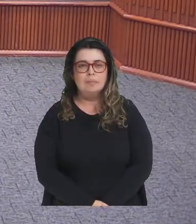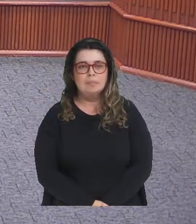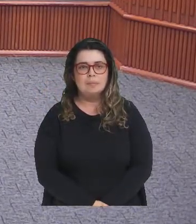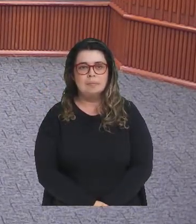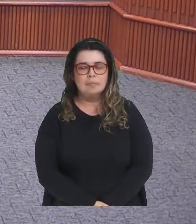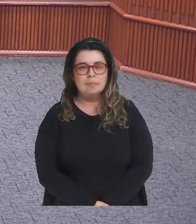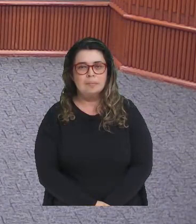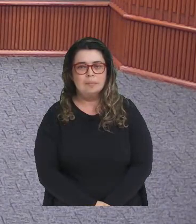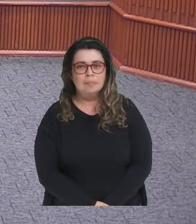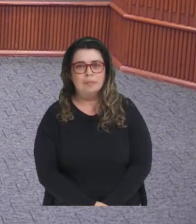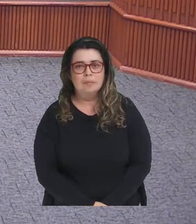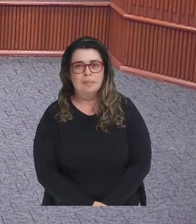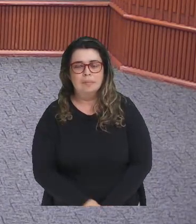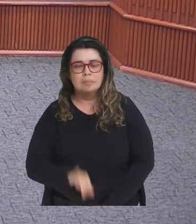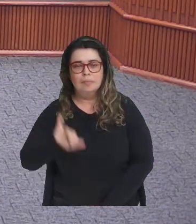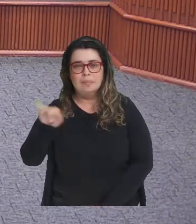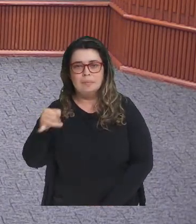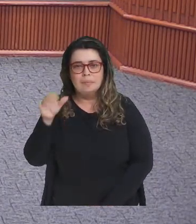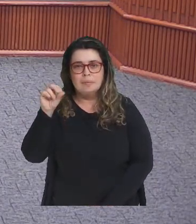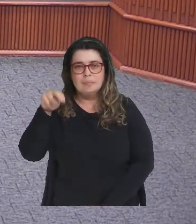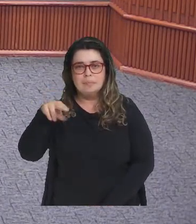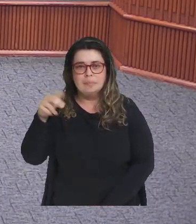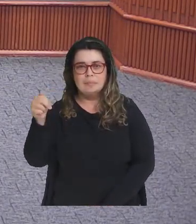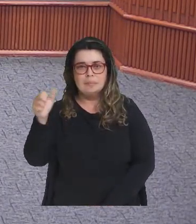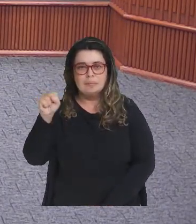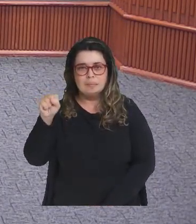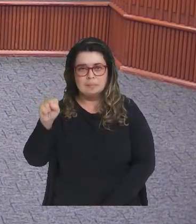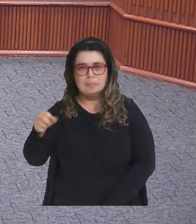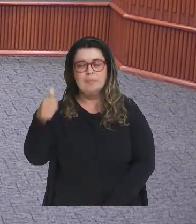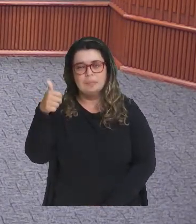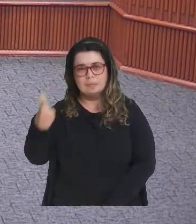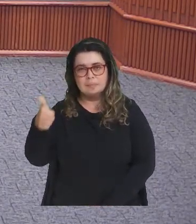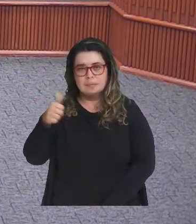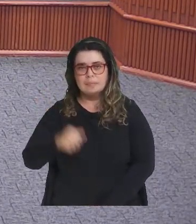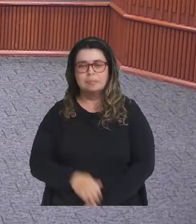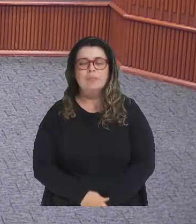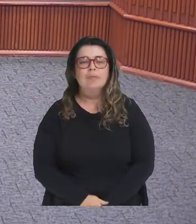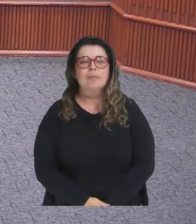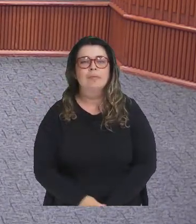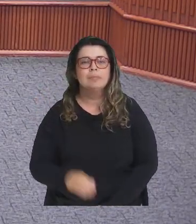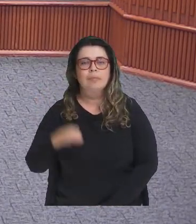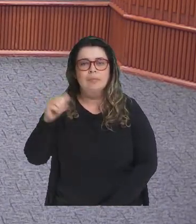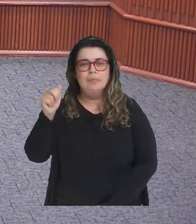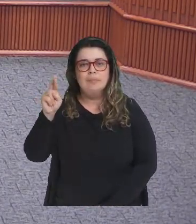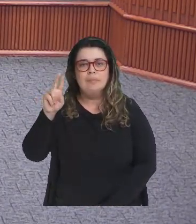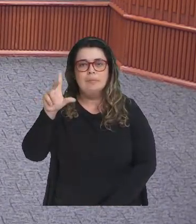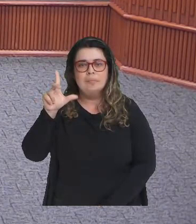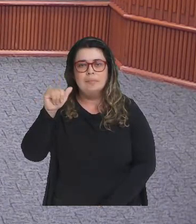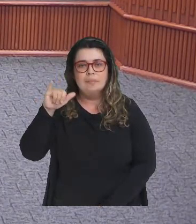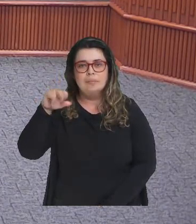Jonas Campos. Jonas Campos, presente. José Carlos Silva. Carlinhos, presente.